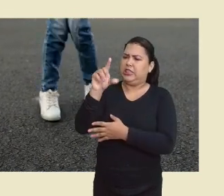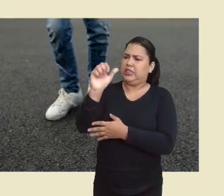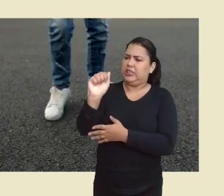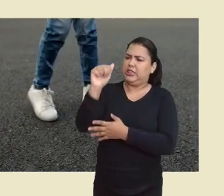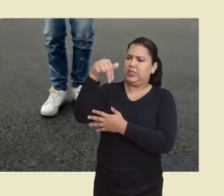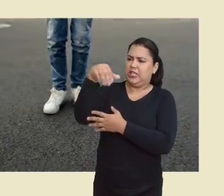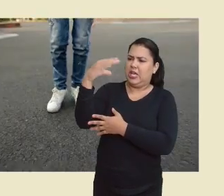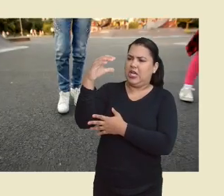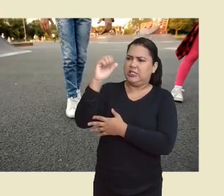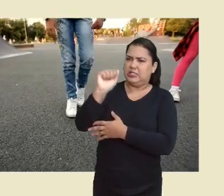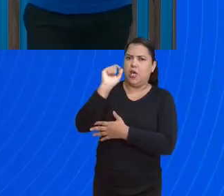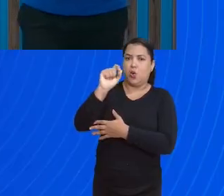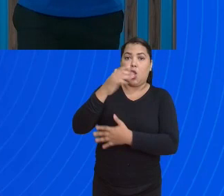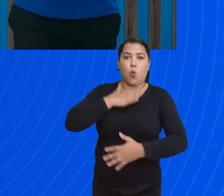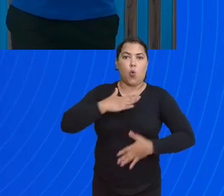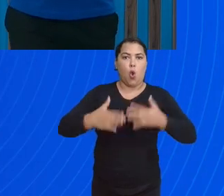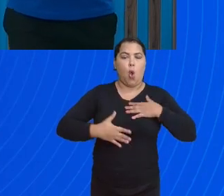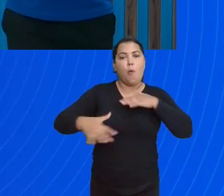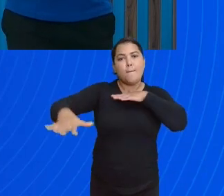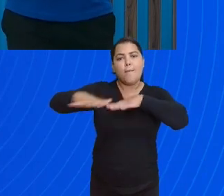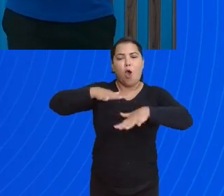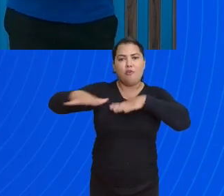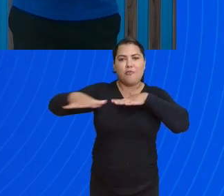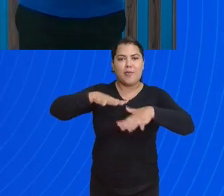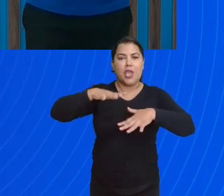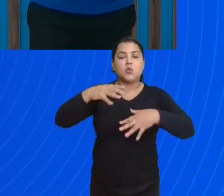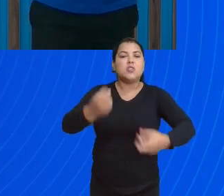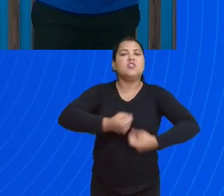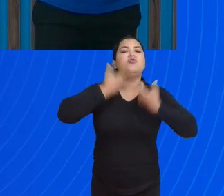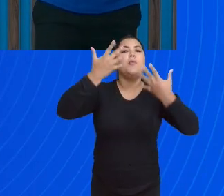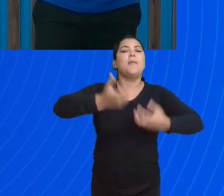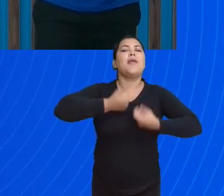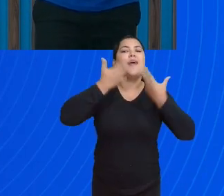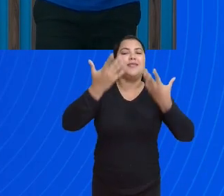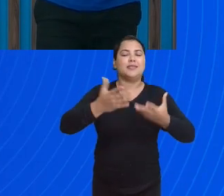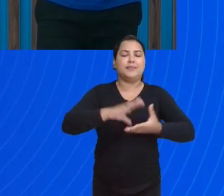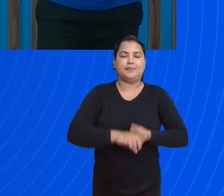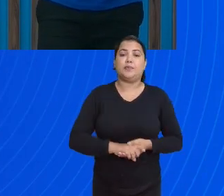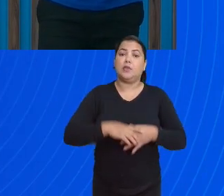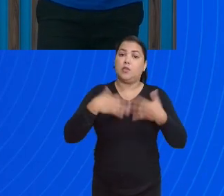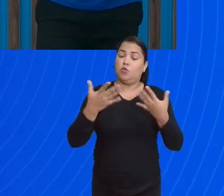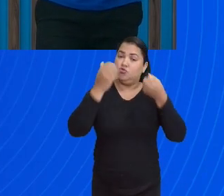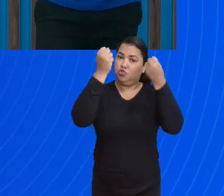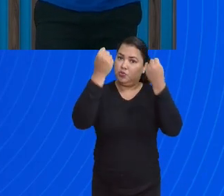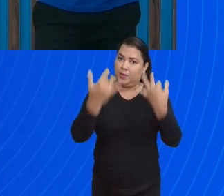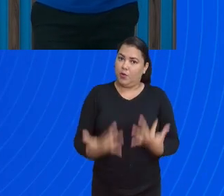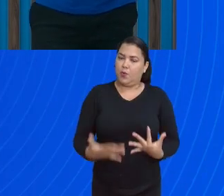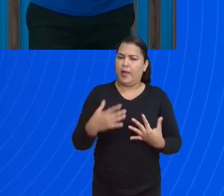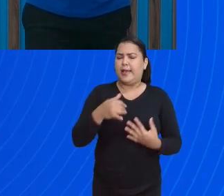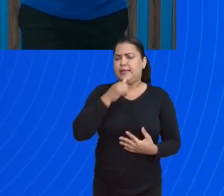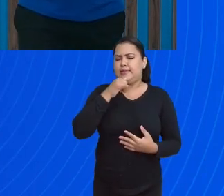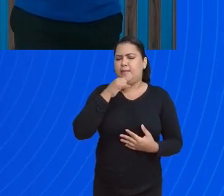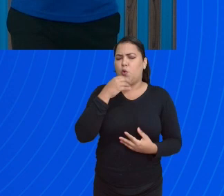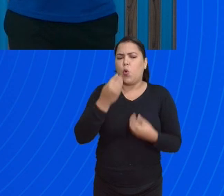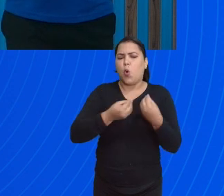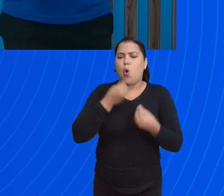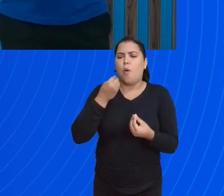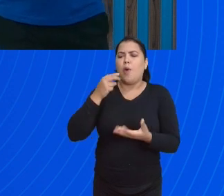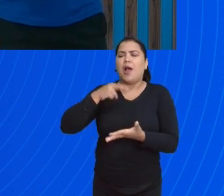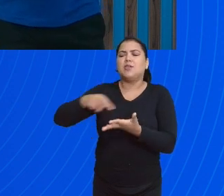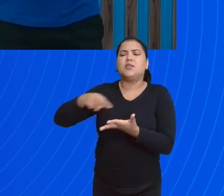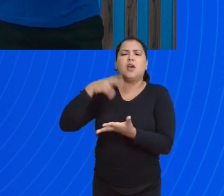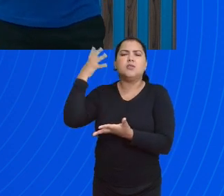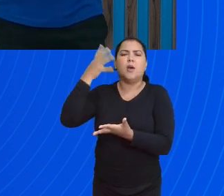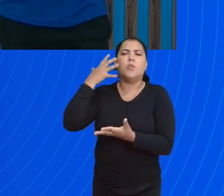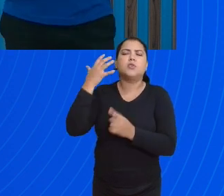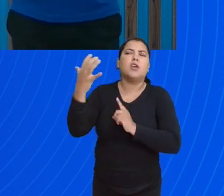comunicação e criação. A gente acabou de falar sobre isso, né? Sobre a forma como a dança nos toca, né? Como uma forma de expressão,